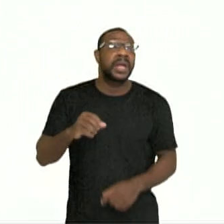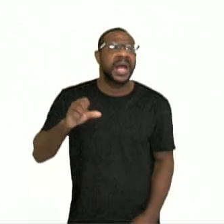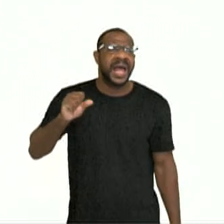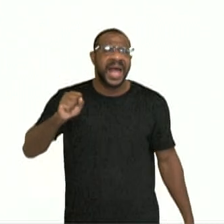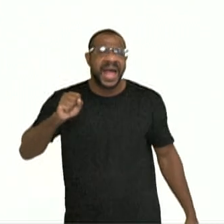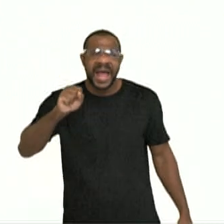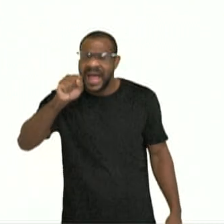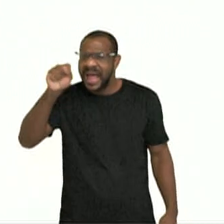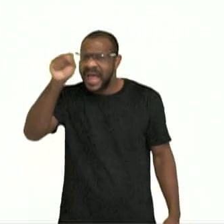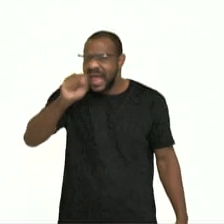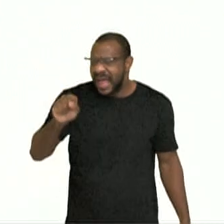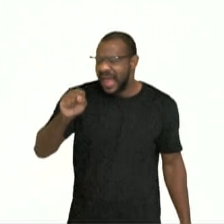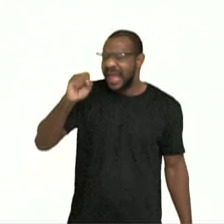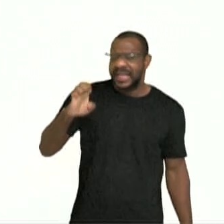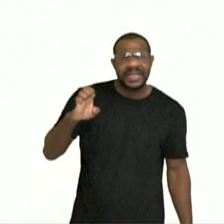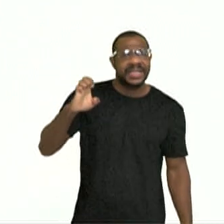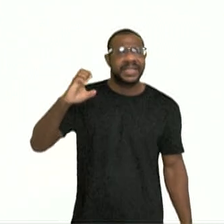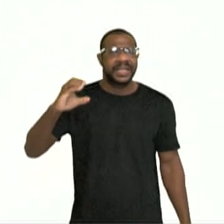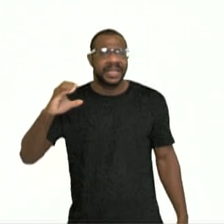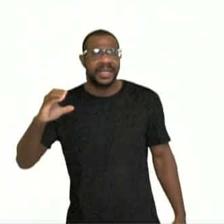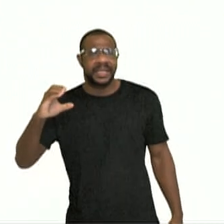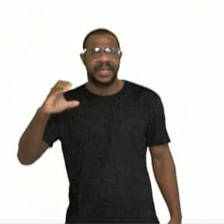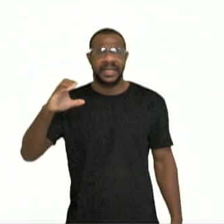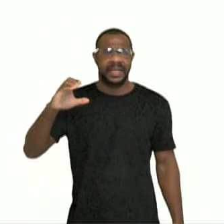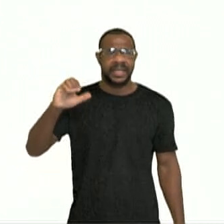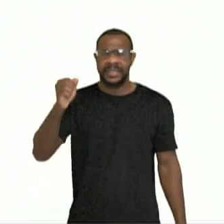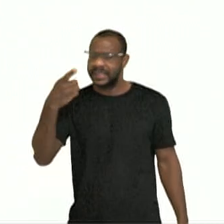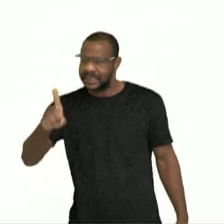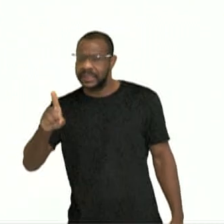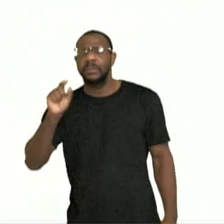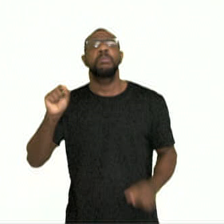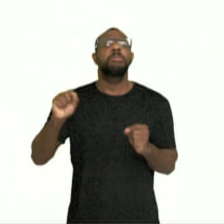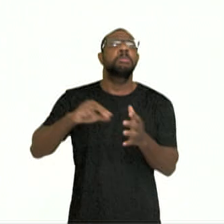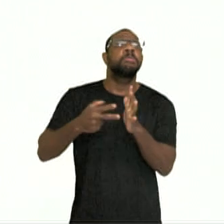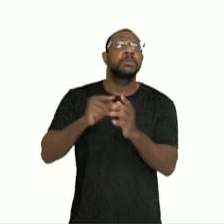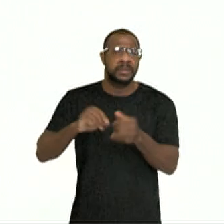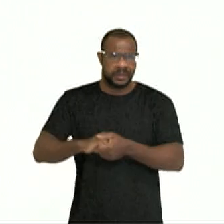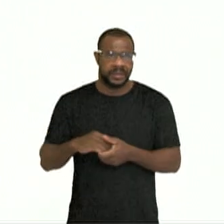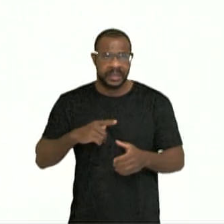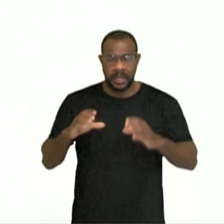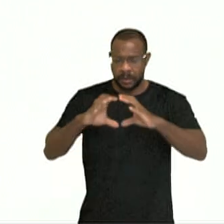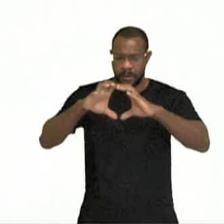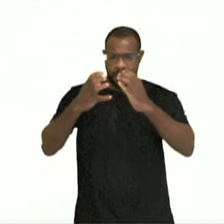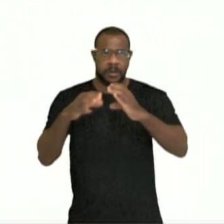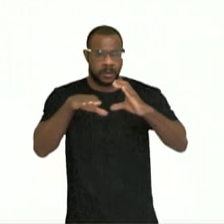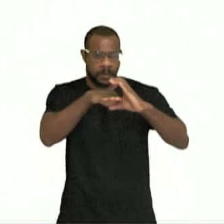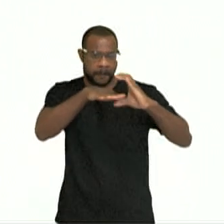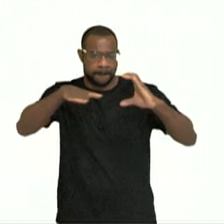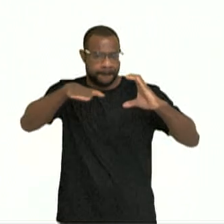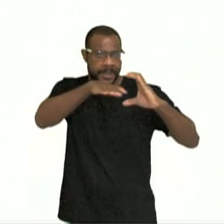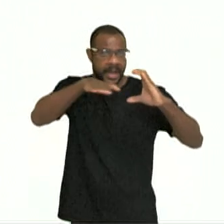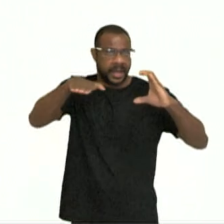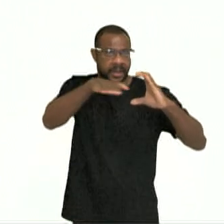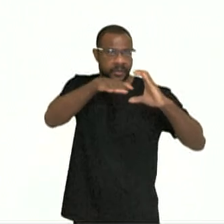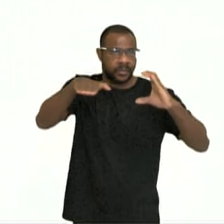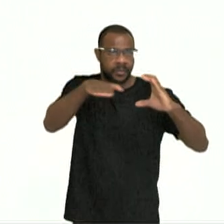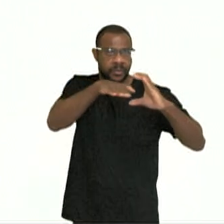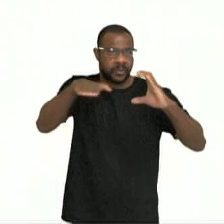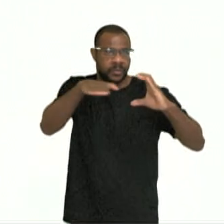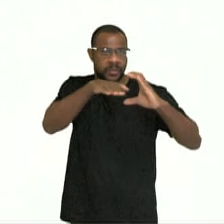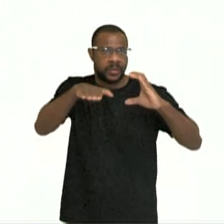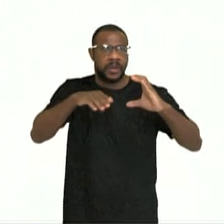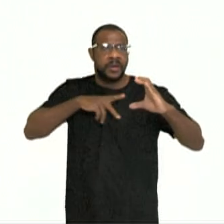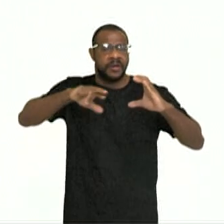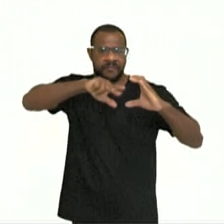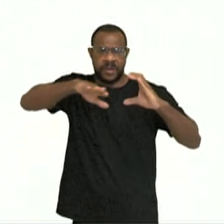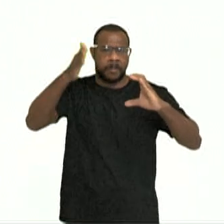de vários tipos de secção que a gente vai ter. Então aqui eu tenho um plano que eu vou fazer a secção e eu posso fazer